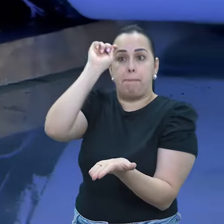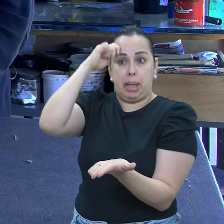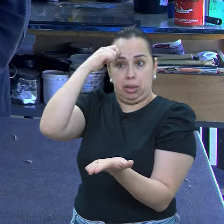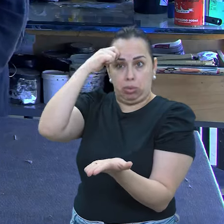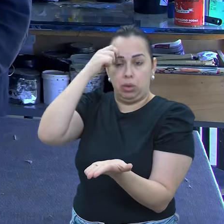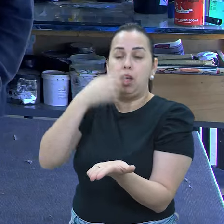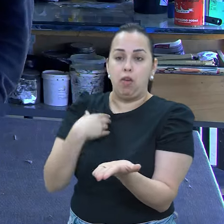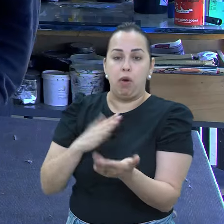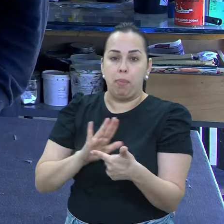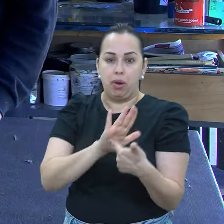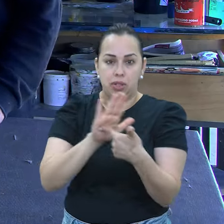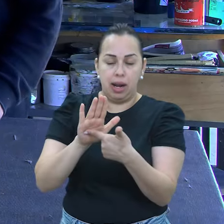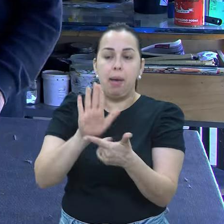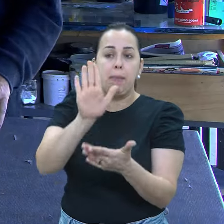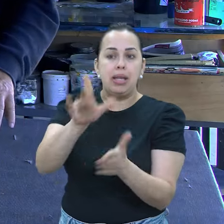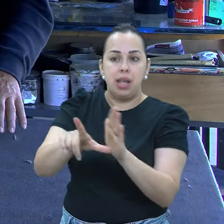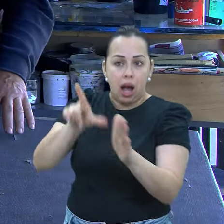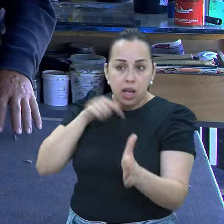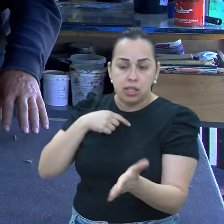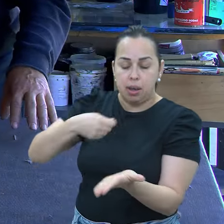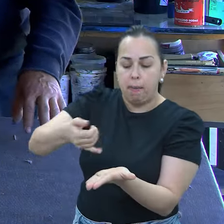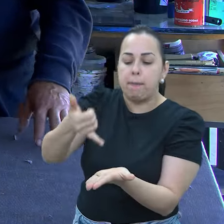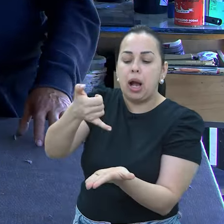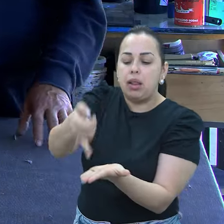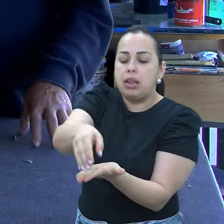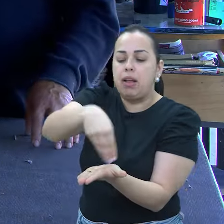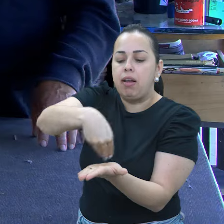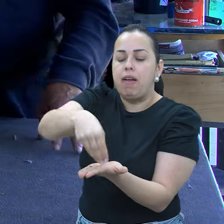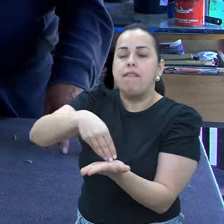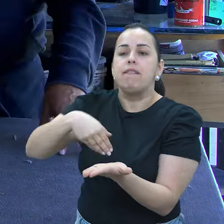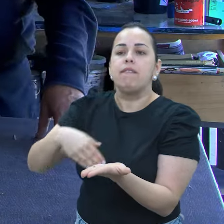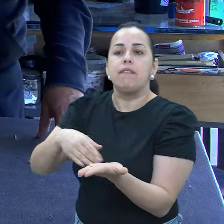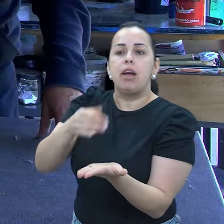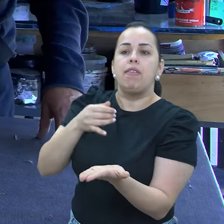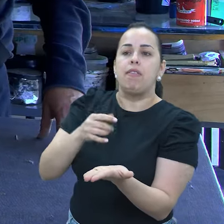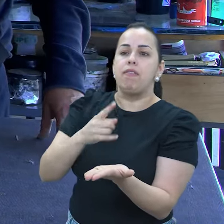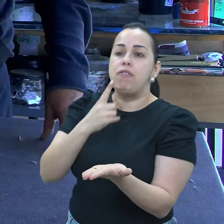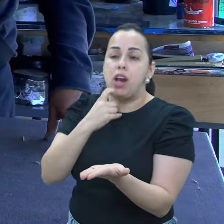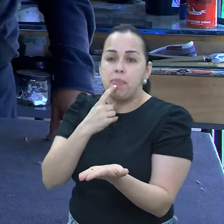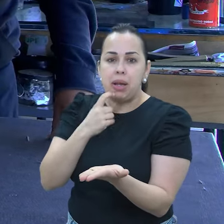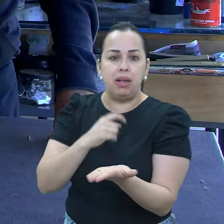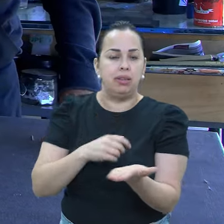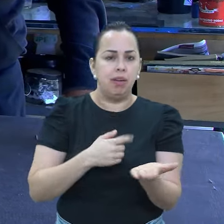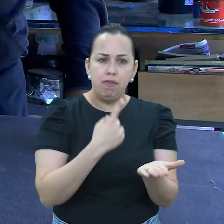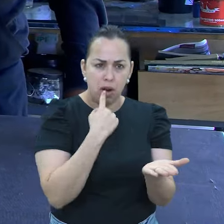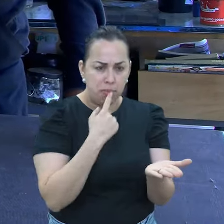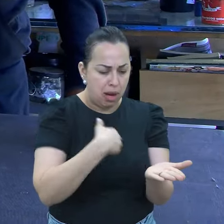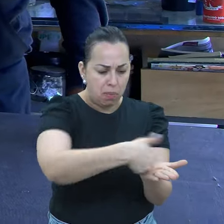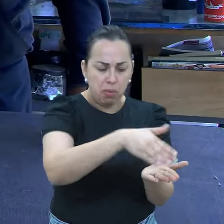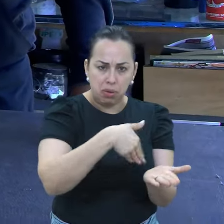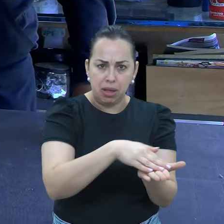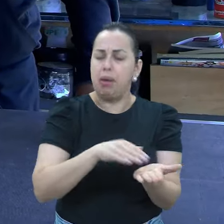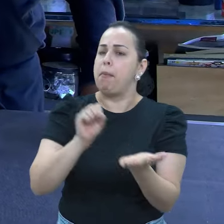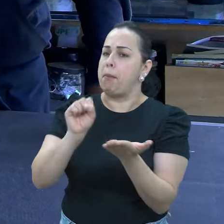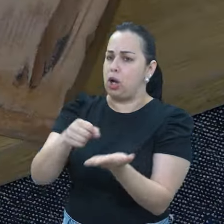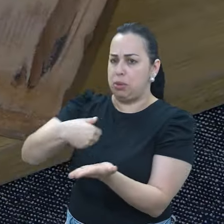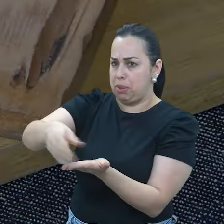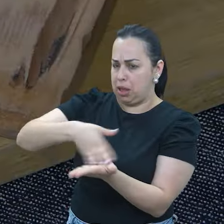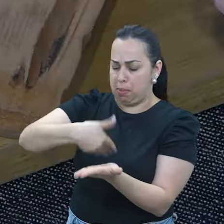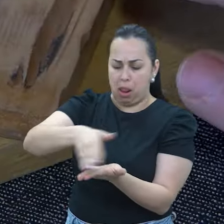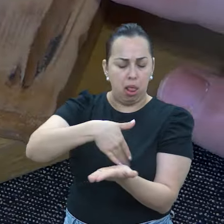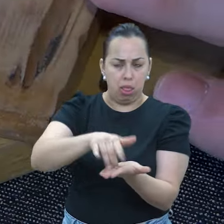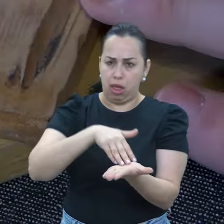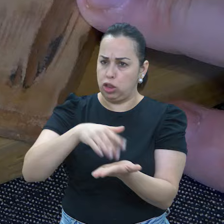relevo. Vamos passar aqui o vermelhinho para você poder enxergar o que você está fazendo, tá? Passa o vermelho por cima de tudo, é isso? Pinta toda